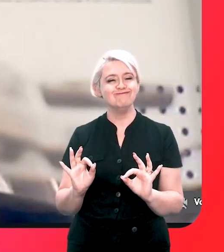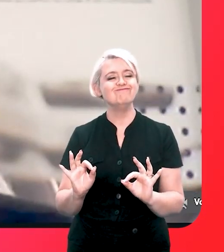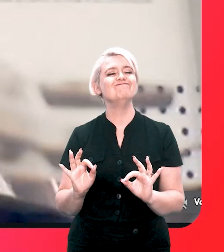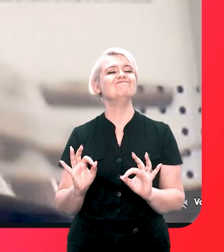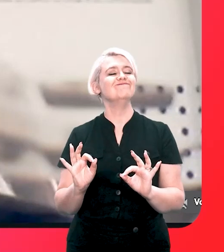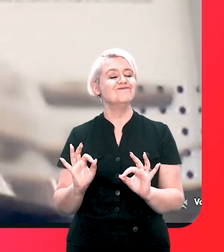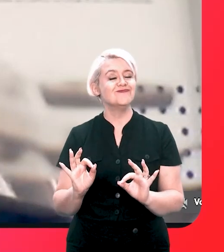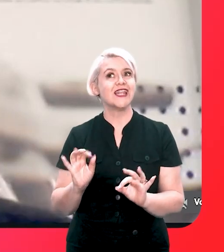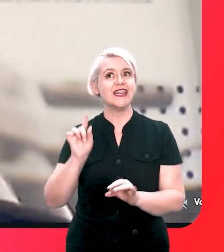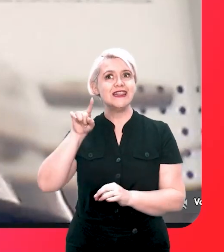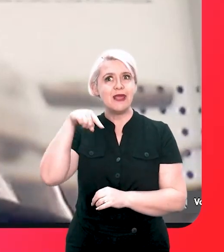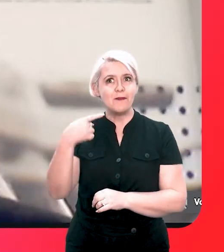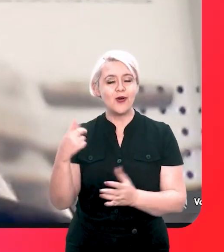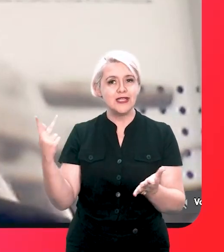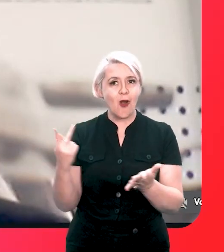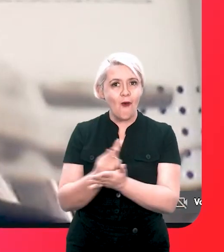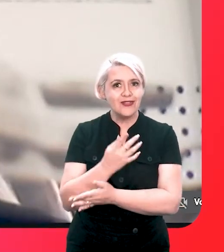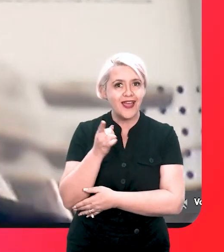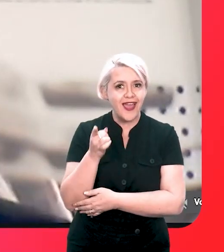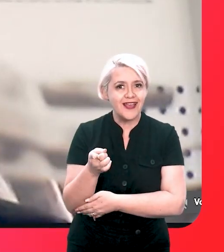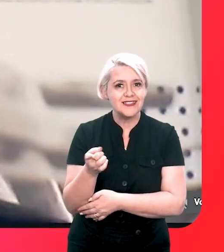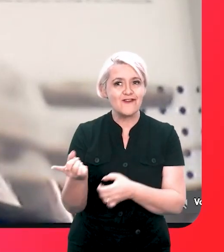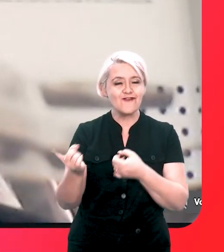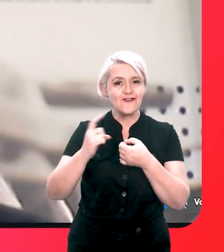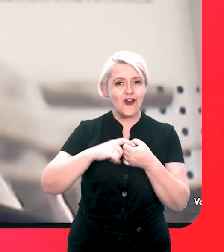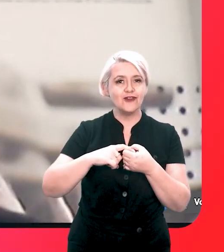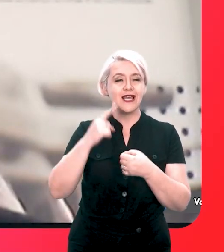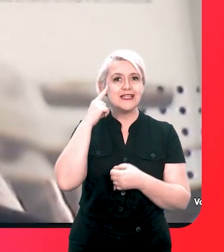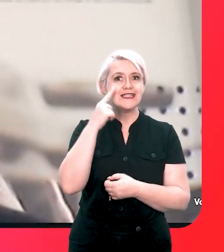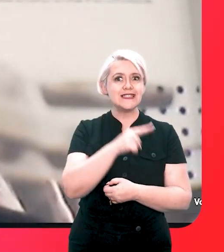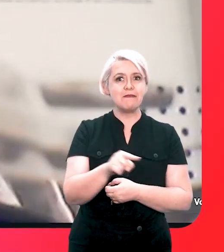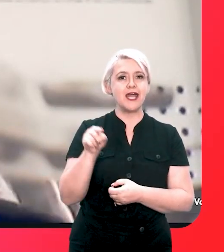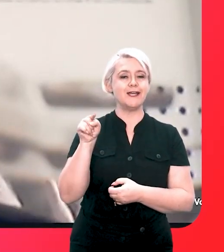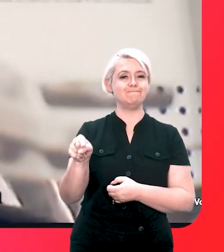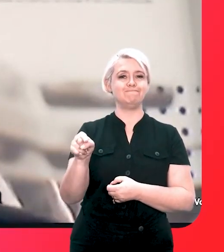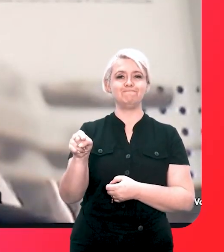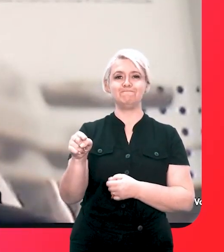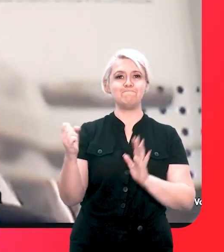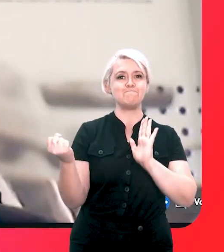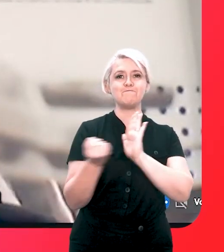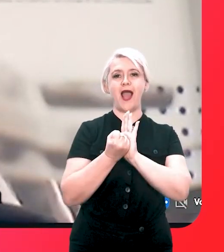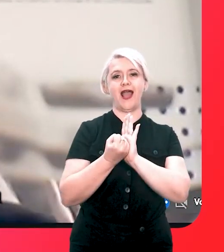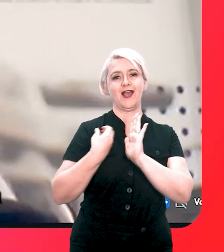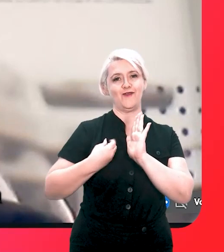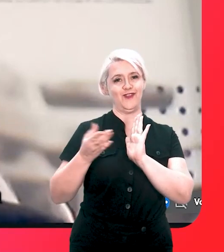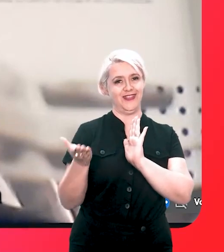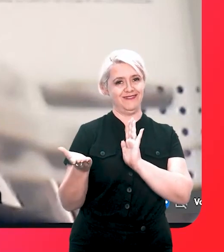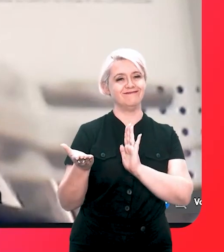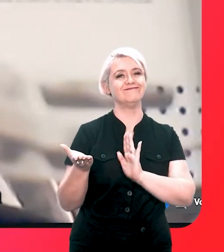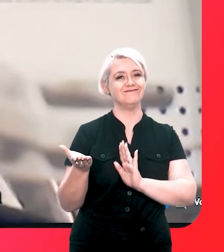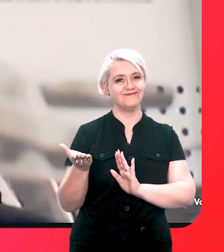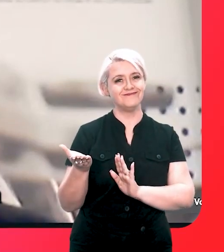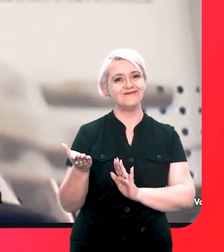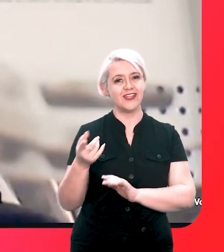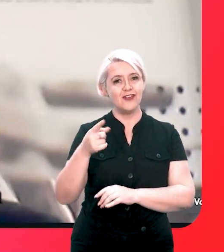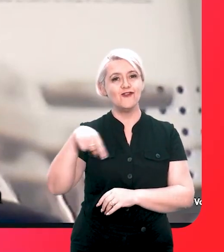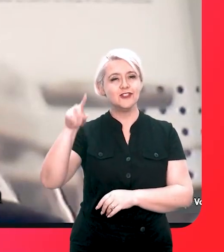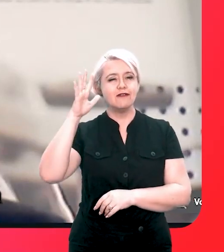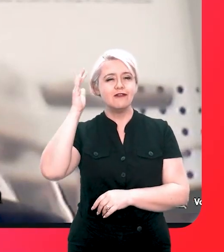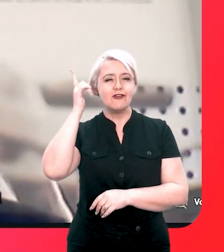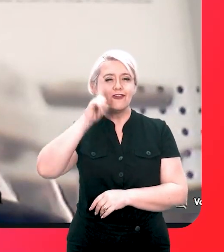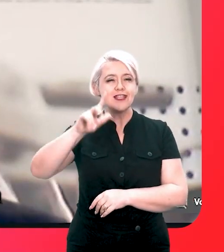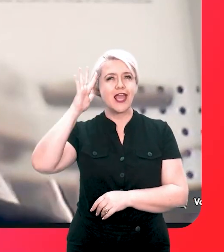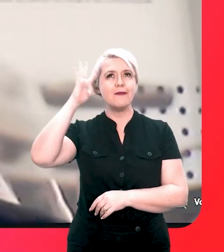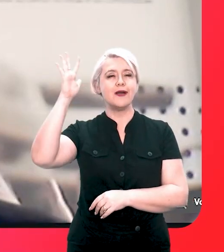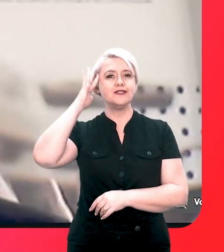José, que depois... Essa semana passa a ser... E olha, você consegue imaginar